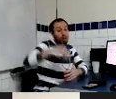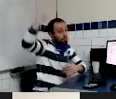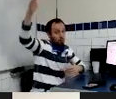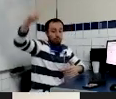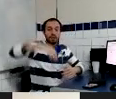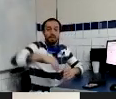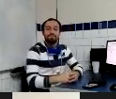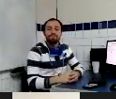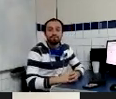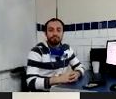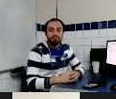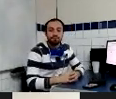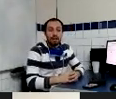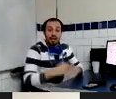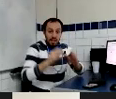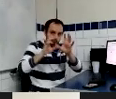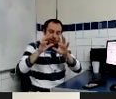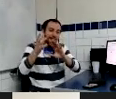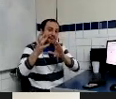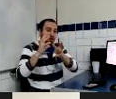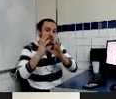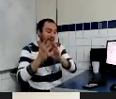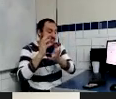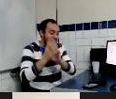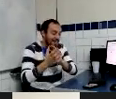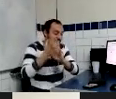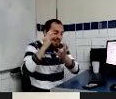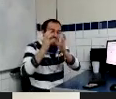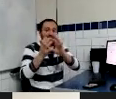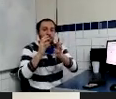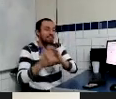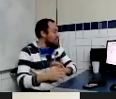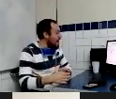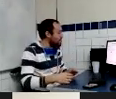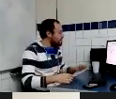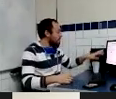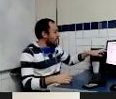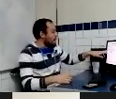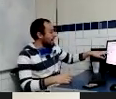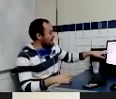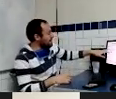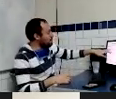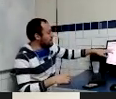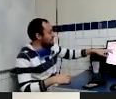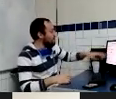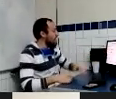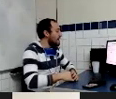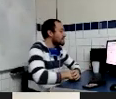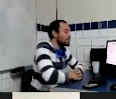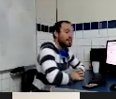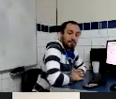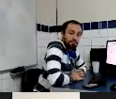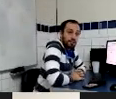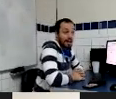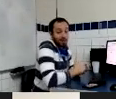uma escola pública. Você vai começar a ter intermediários para ter essa imposição de